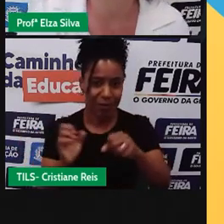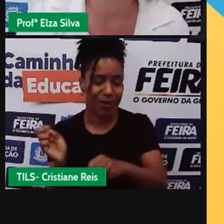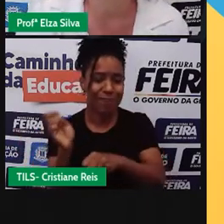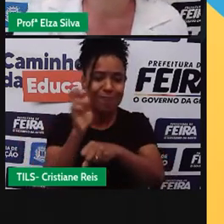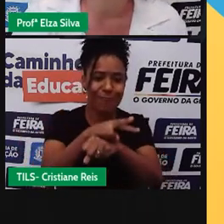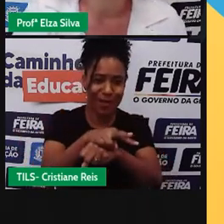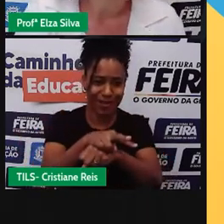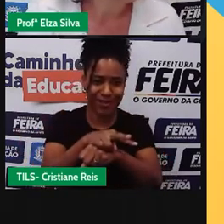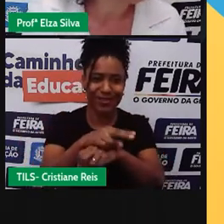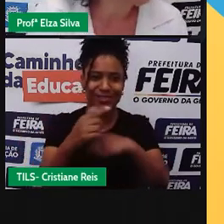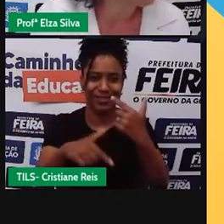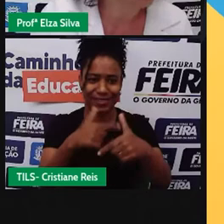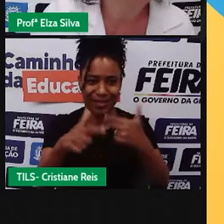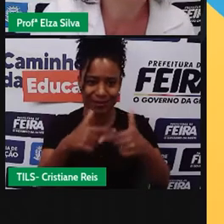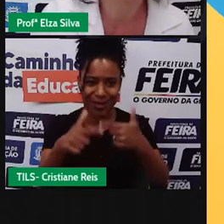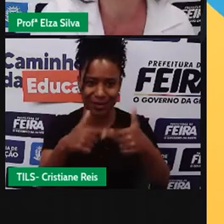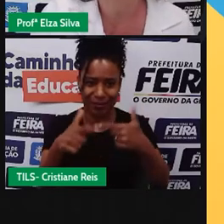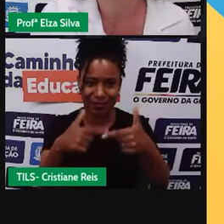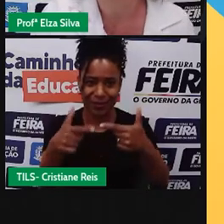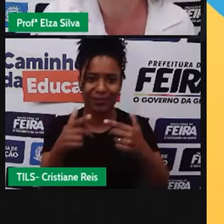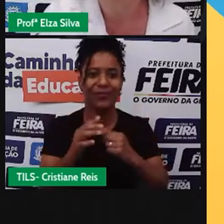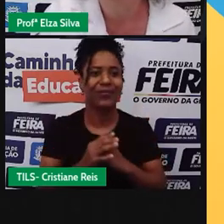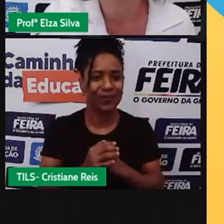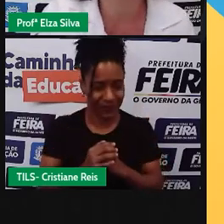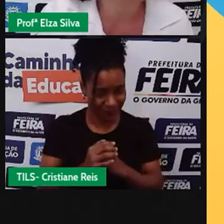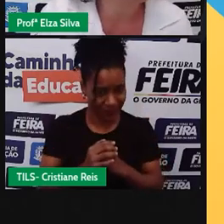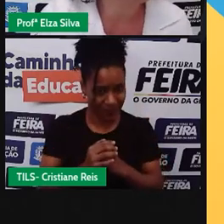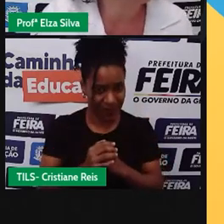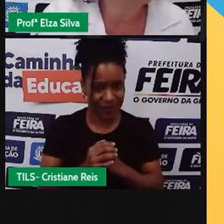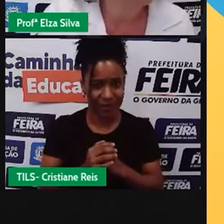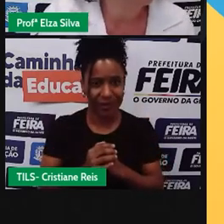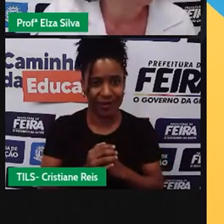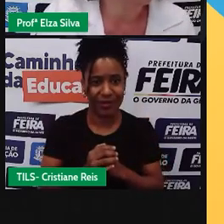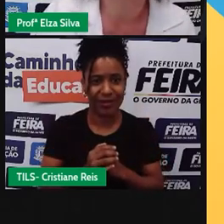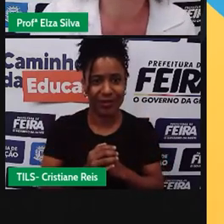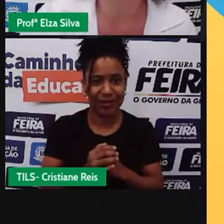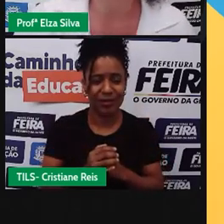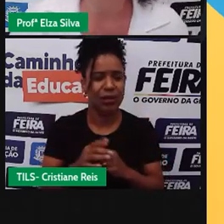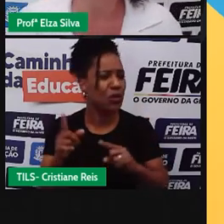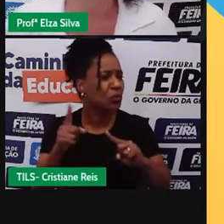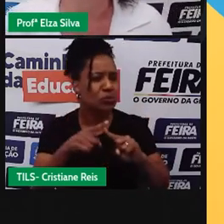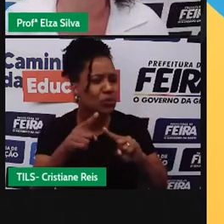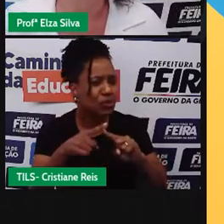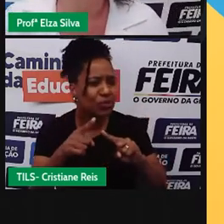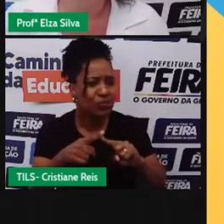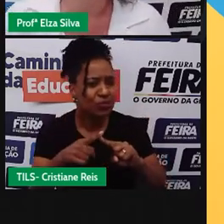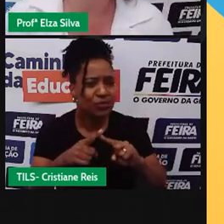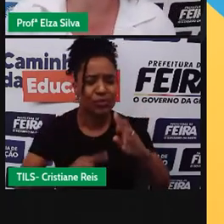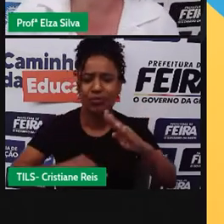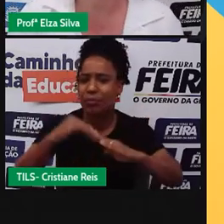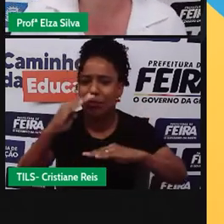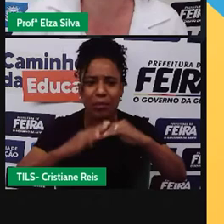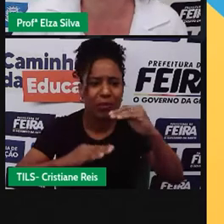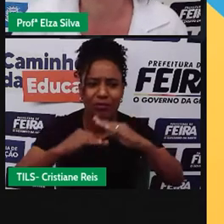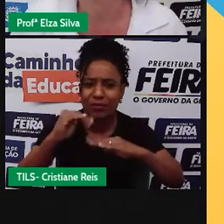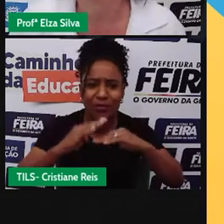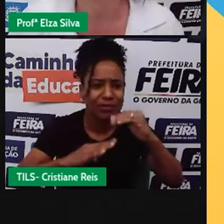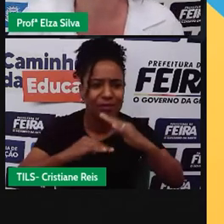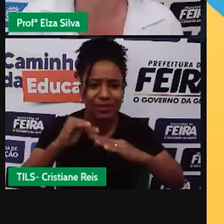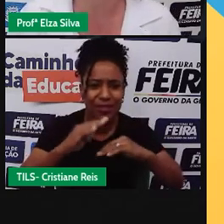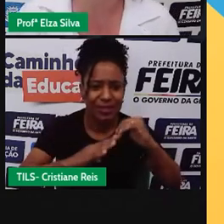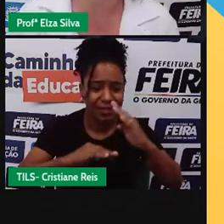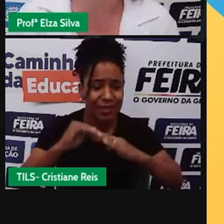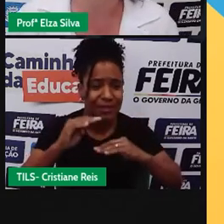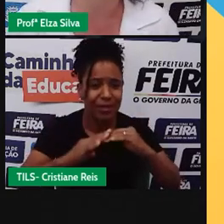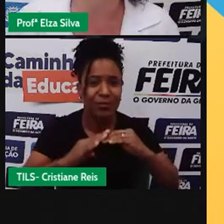All-rounder. Que tipo de emprego, que tipo de profissão será que esse anúncio